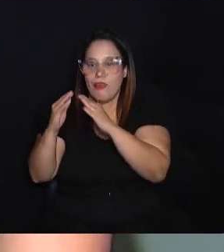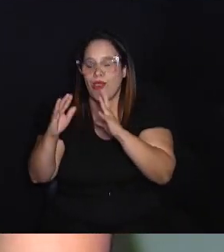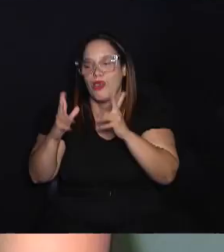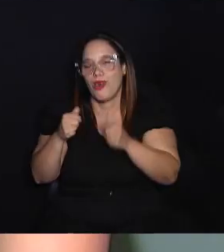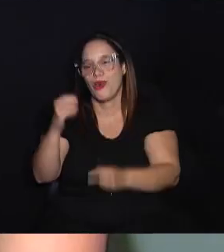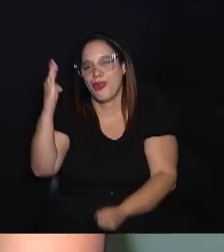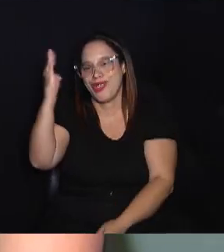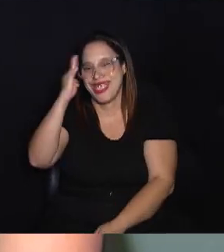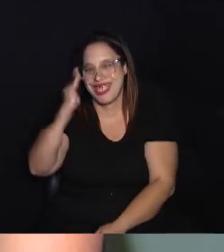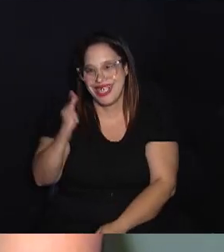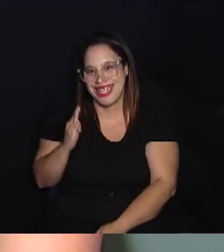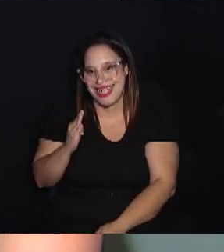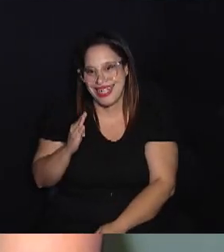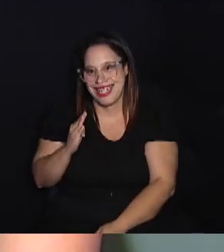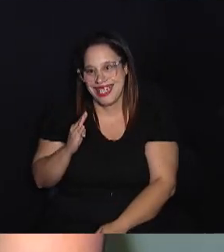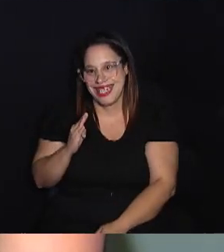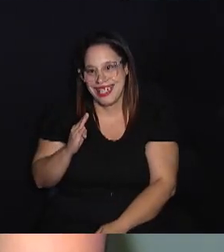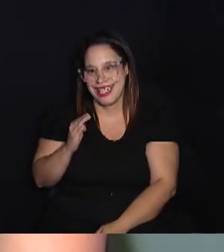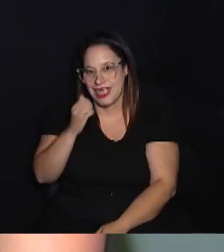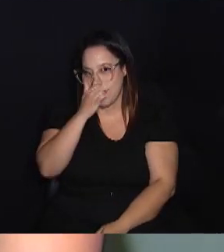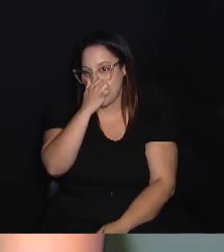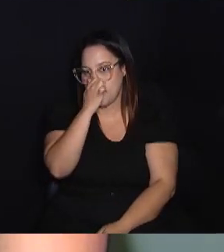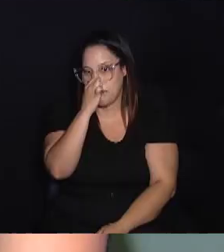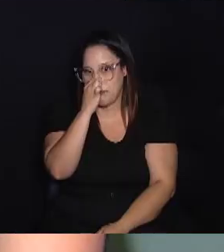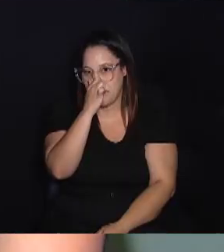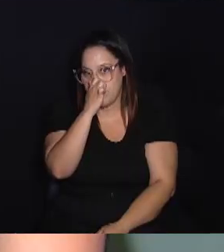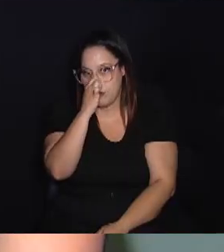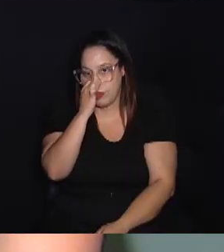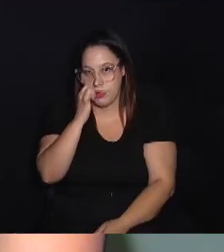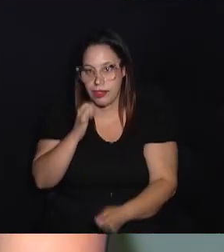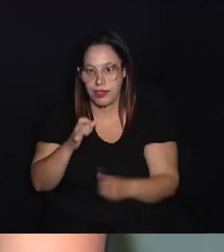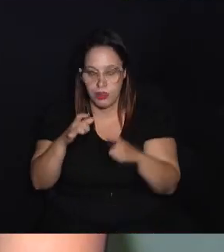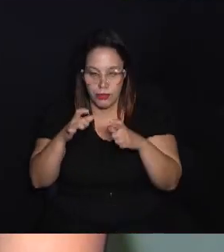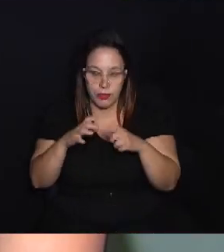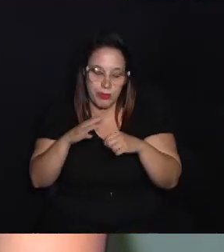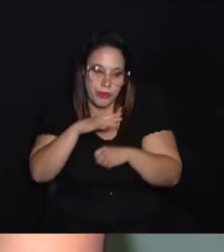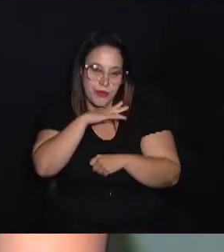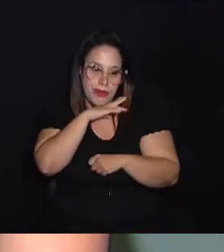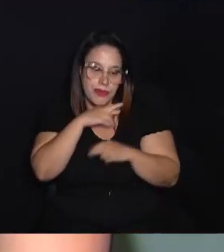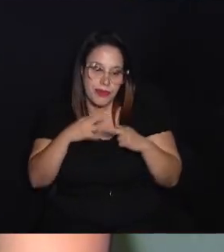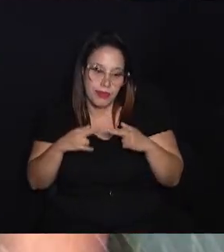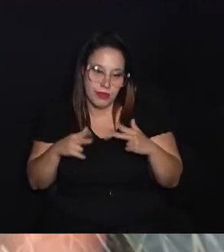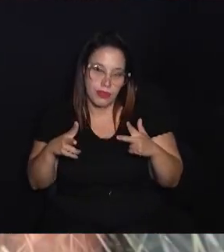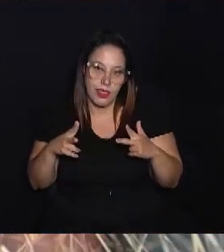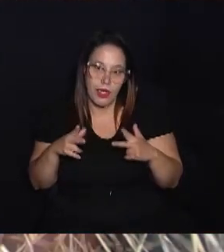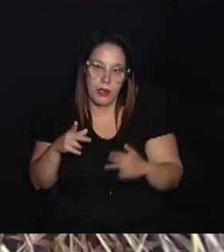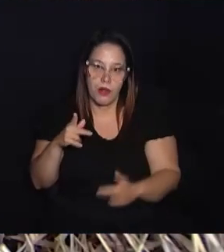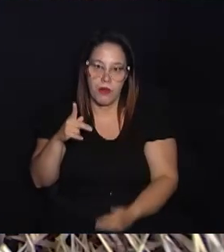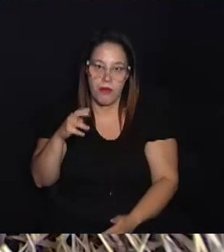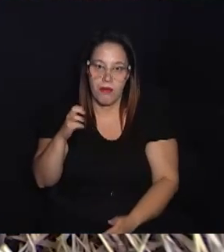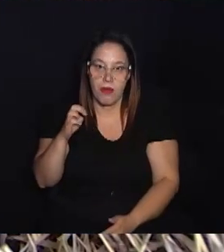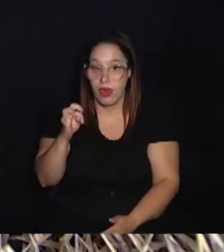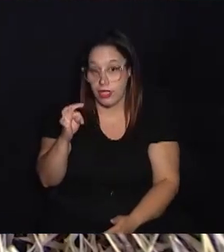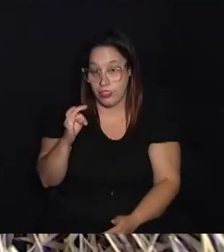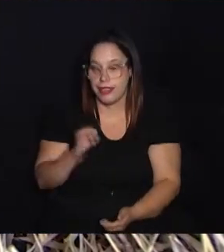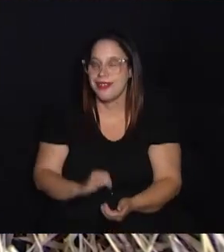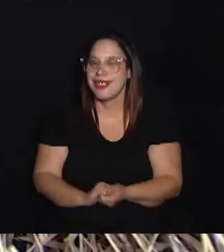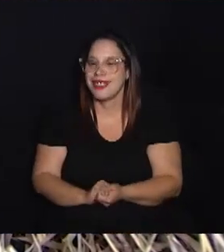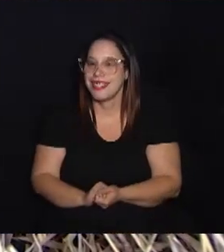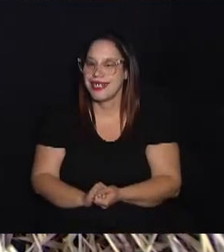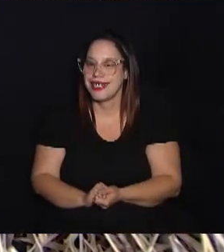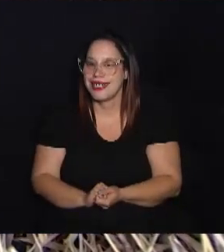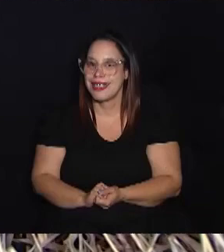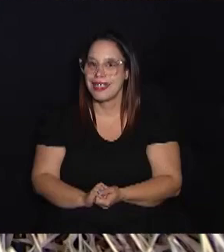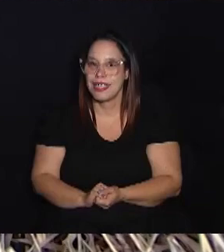aí no Brasil todo, praticamente todos os estados. É um animal super considerado pet dentro de casa. Eles